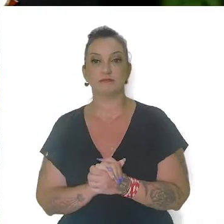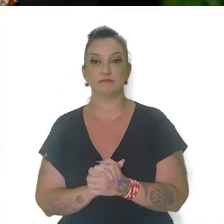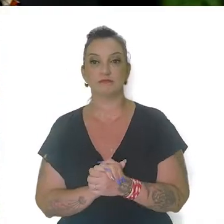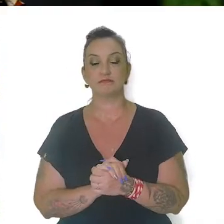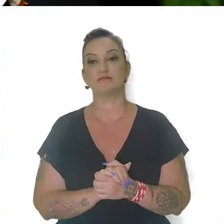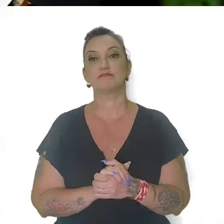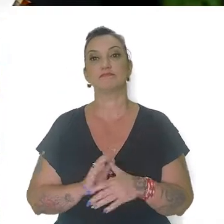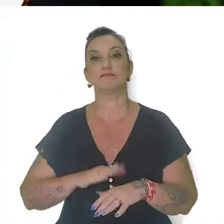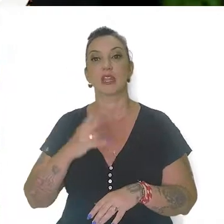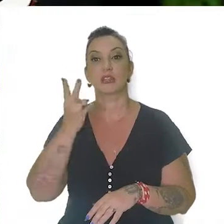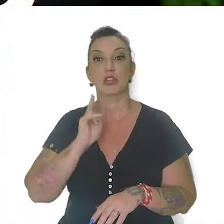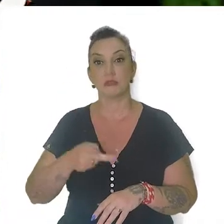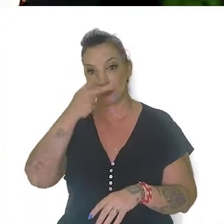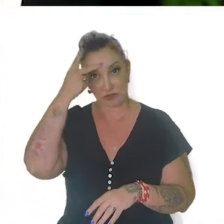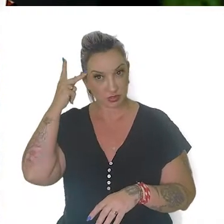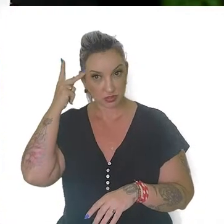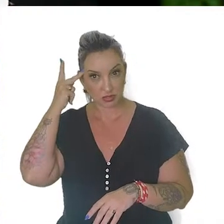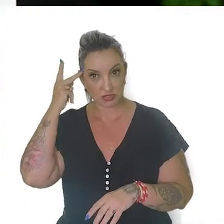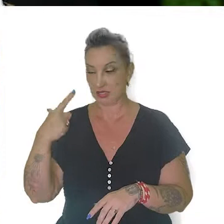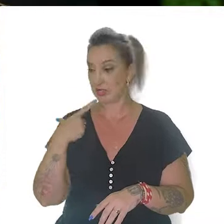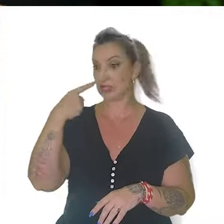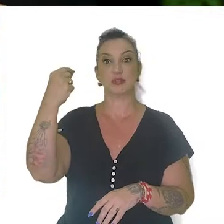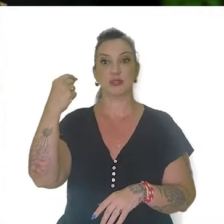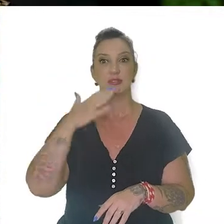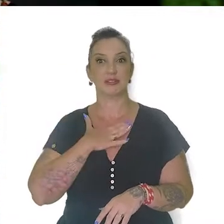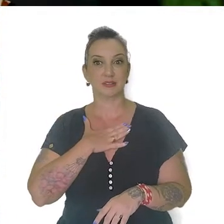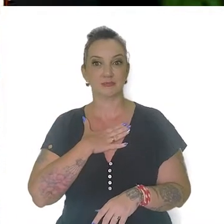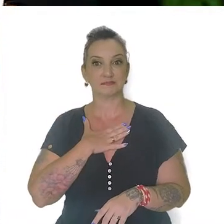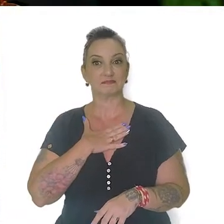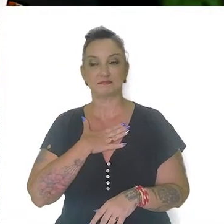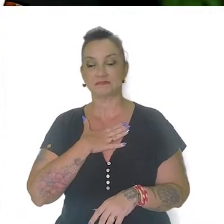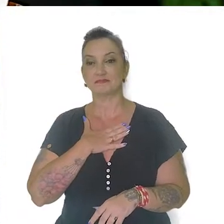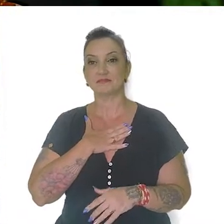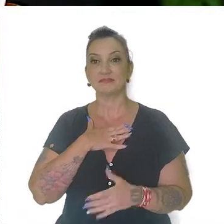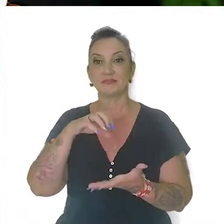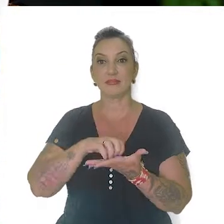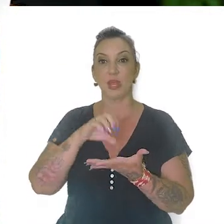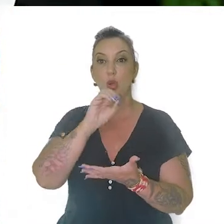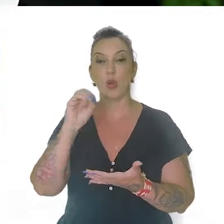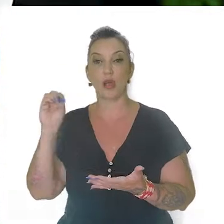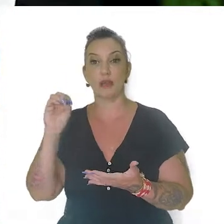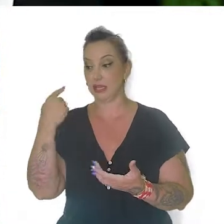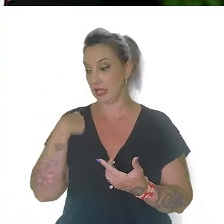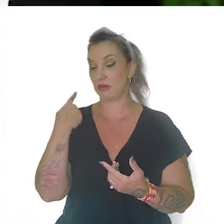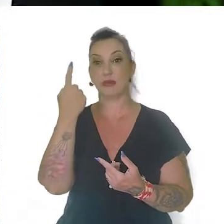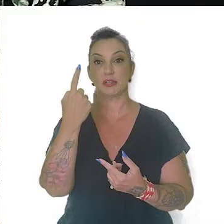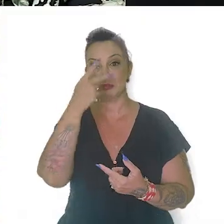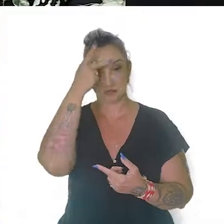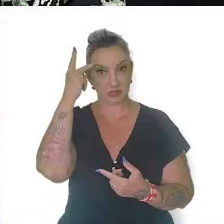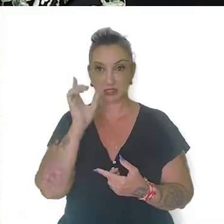E dentro de mais de 2 mil candidatos, eles me escolheram. Né? Do Centro-Oeste foi só eu e mais um